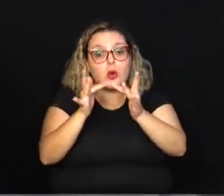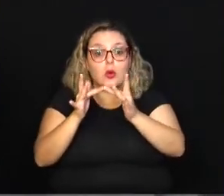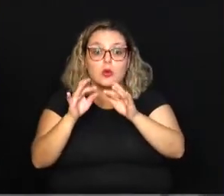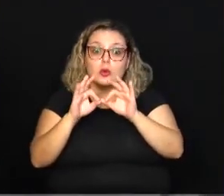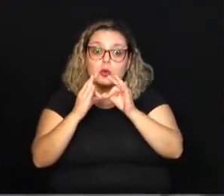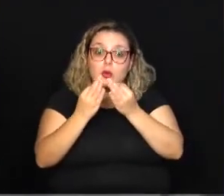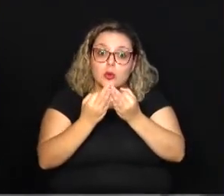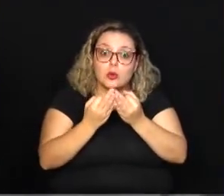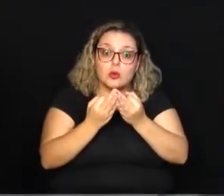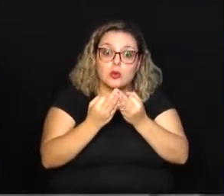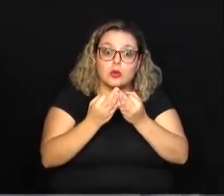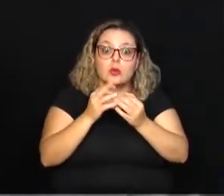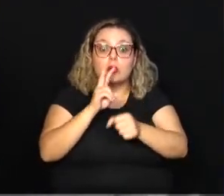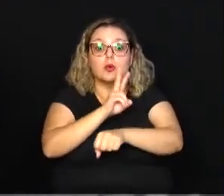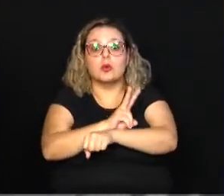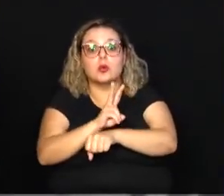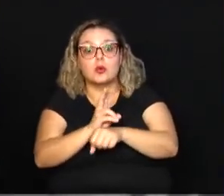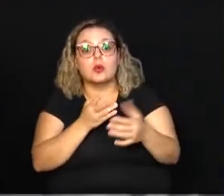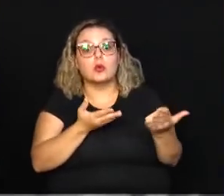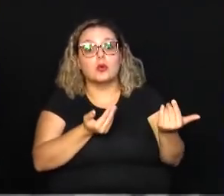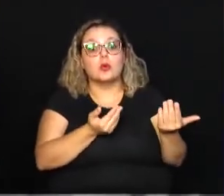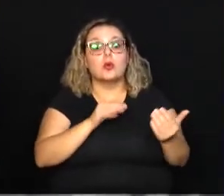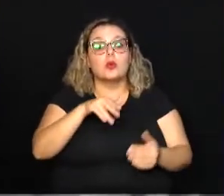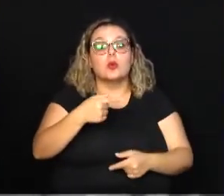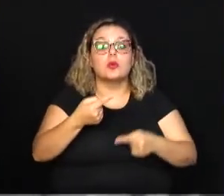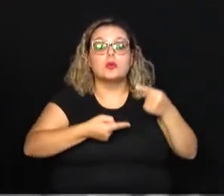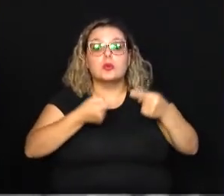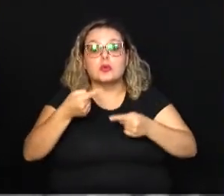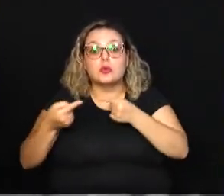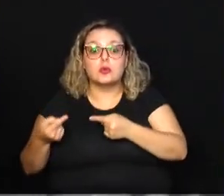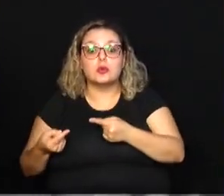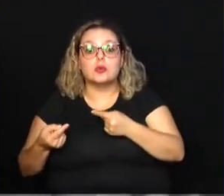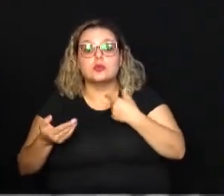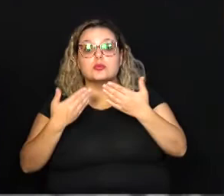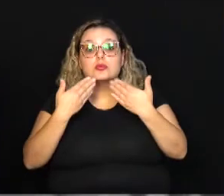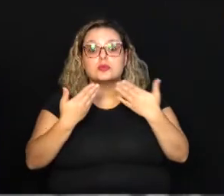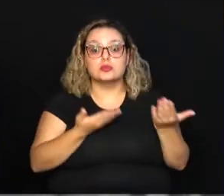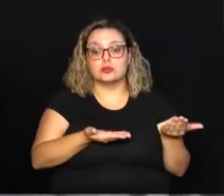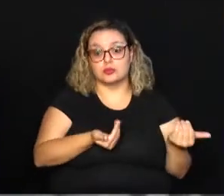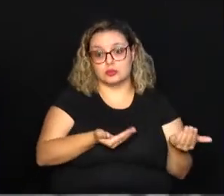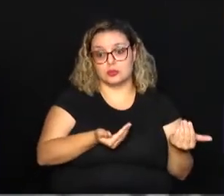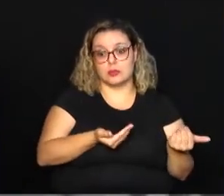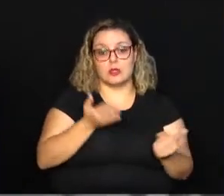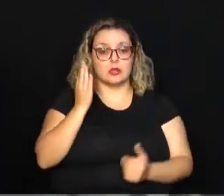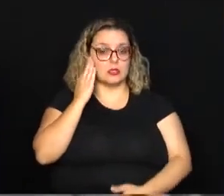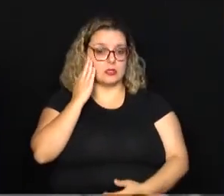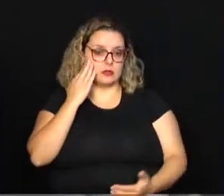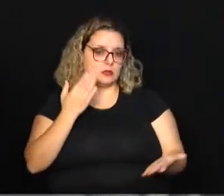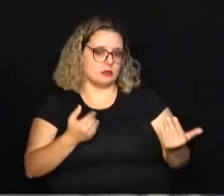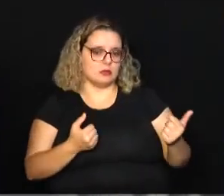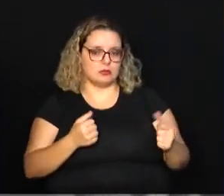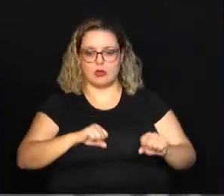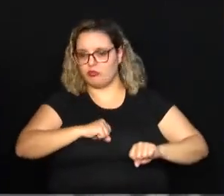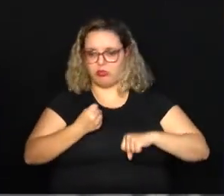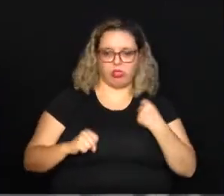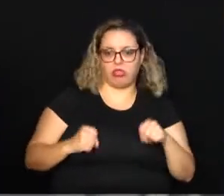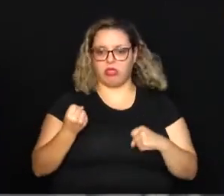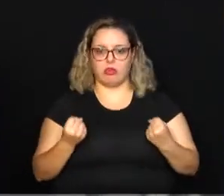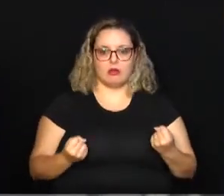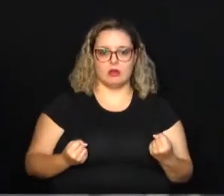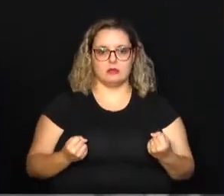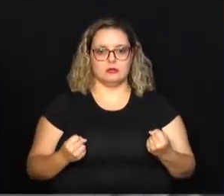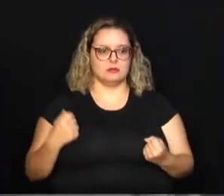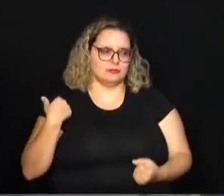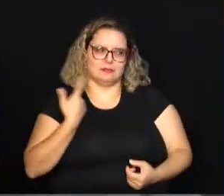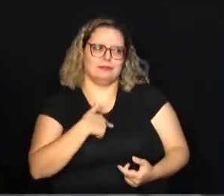cuidado do jovem. Quando a gente discute como nos comunicar com os jovens, a gente sabe que o jovem ele é rebelde por natureza, todos nós fomos, não